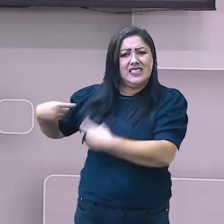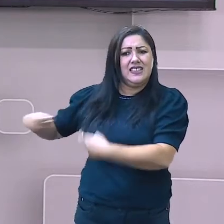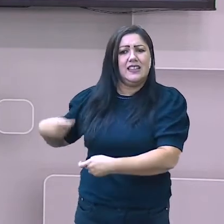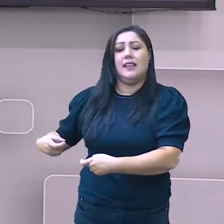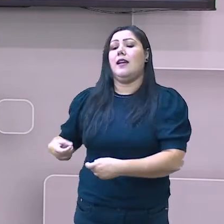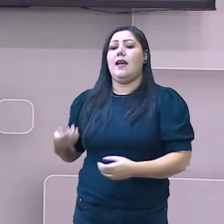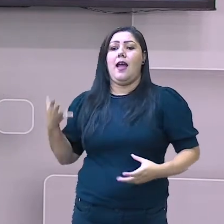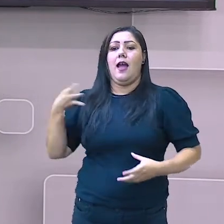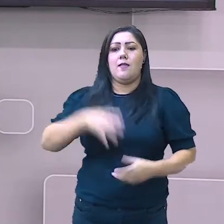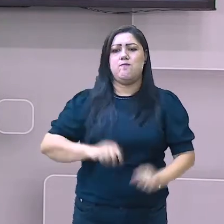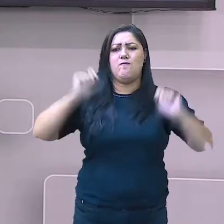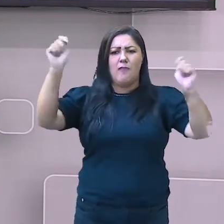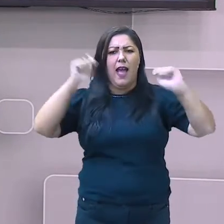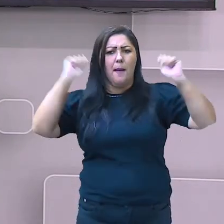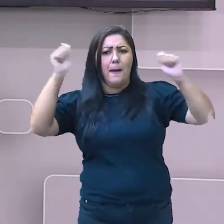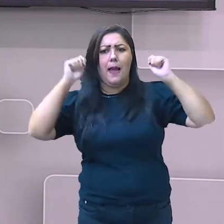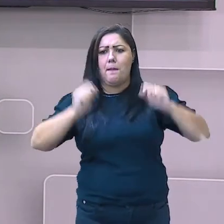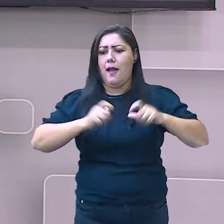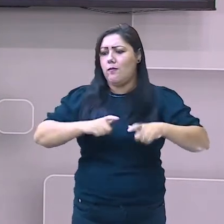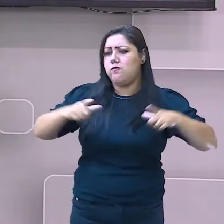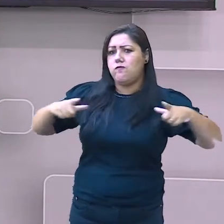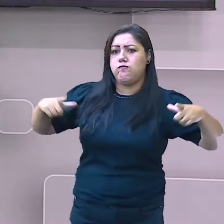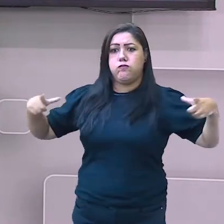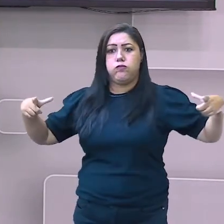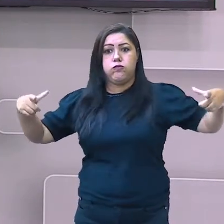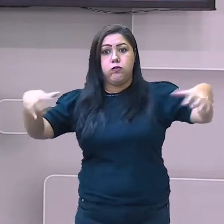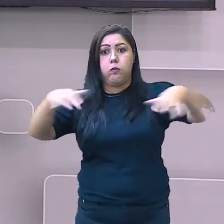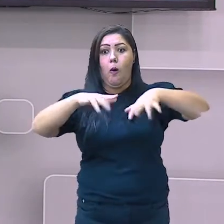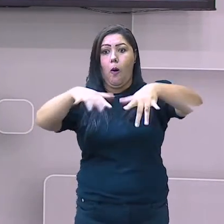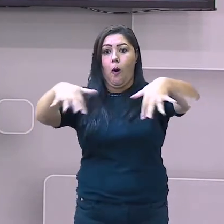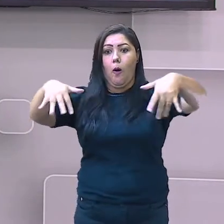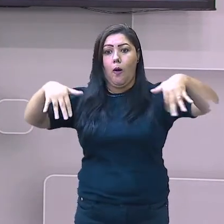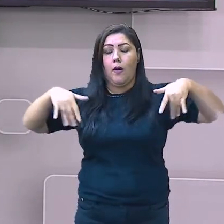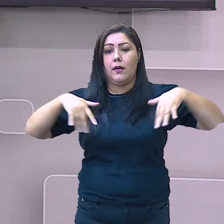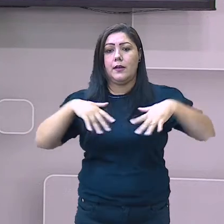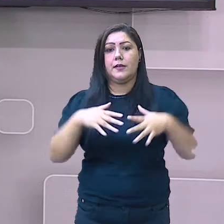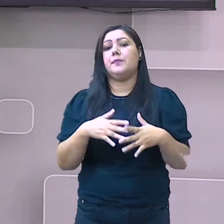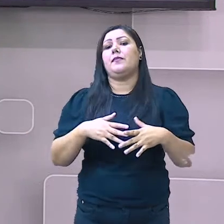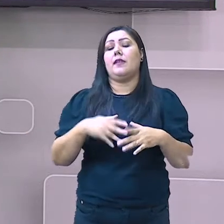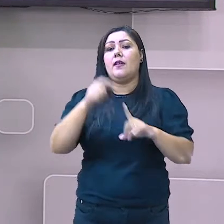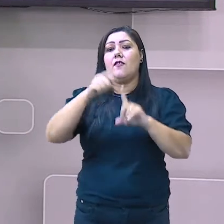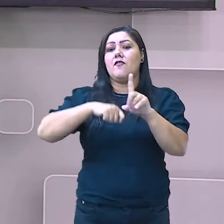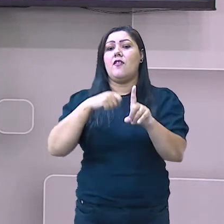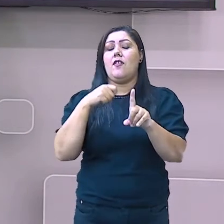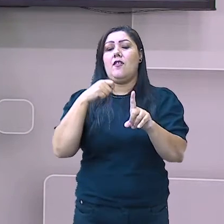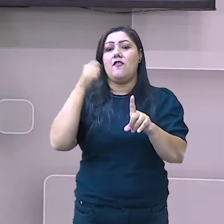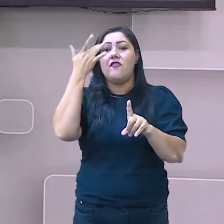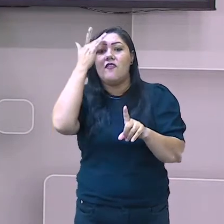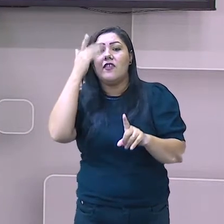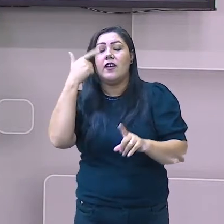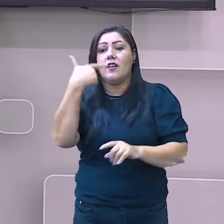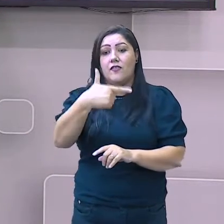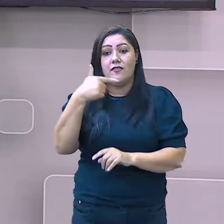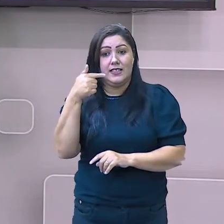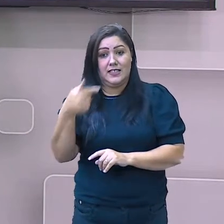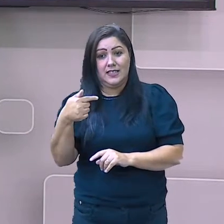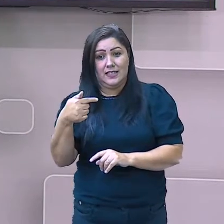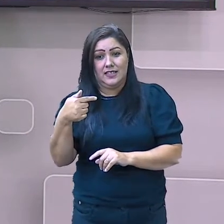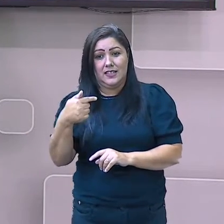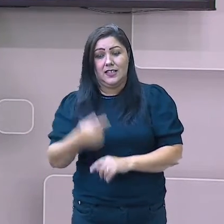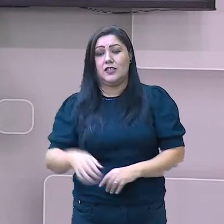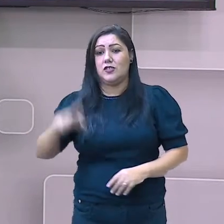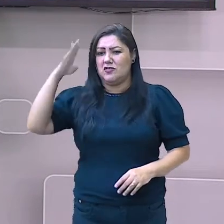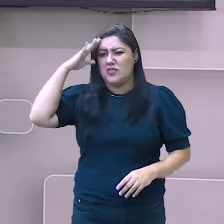manifestações ganharam força. Em 27 de fevereiro, soldados e trabalhadores invadiram o Palácio